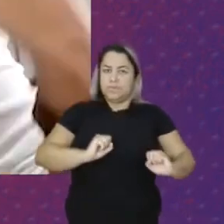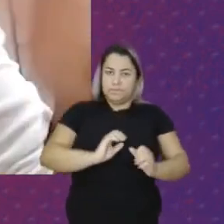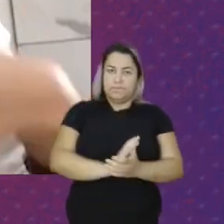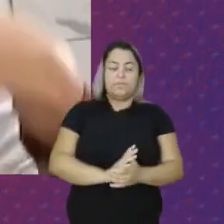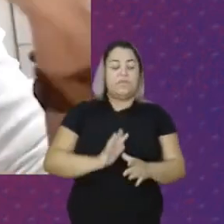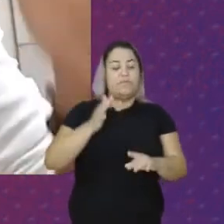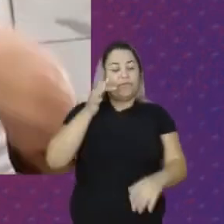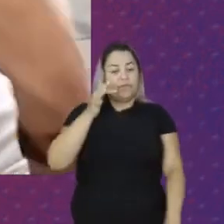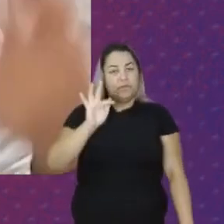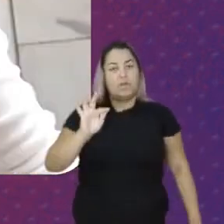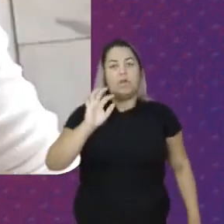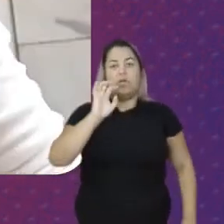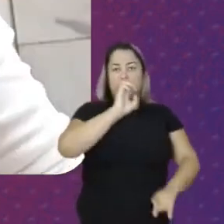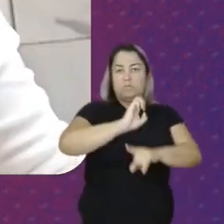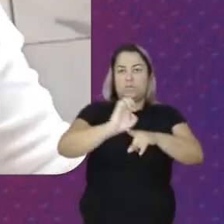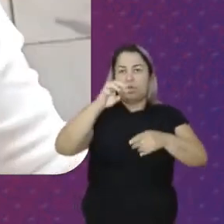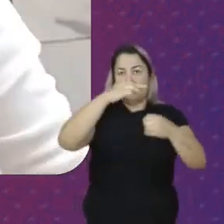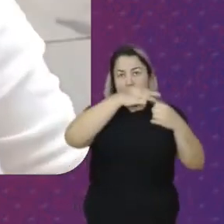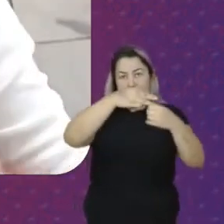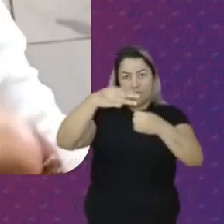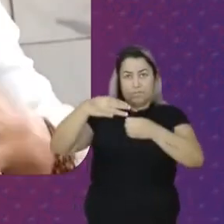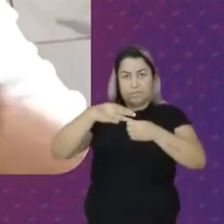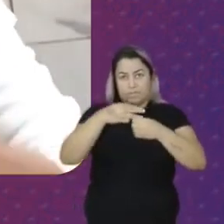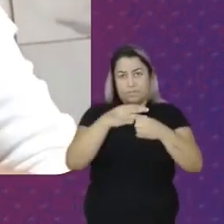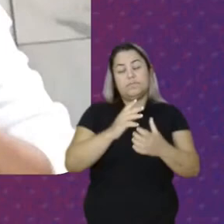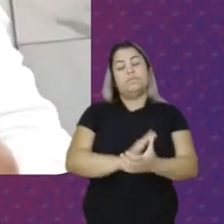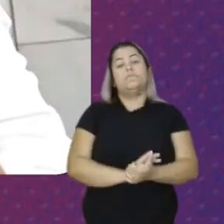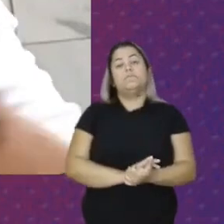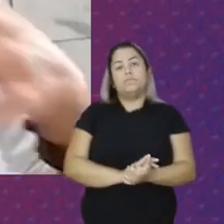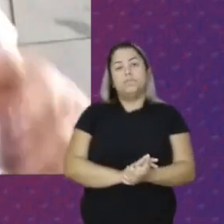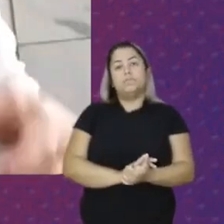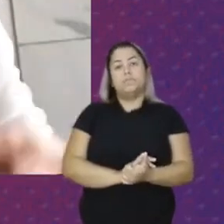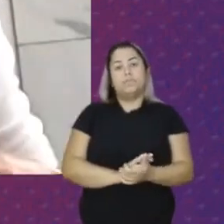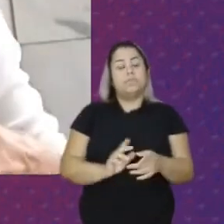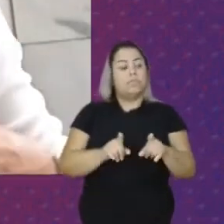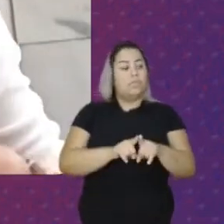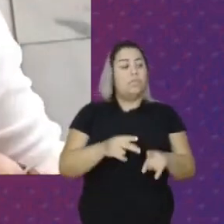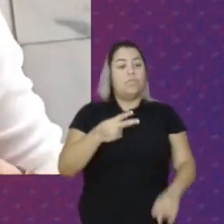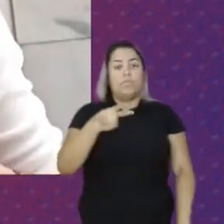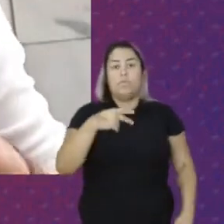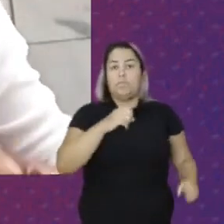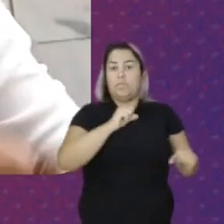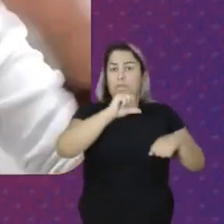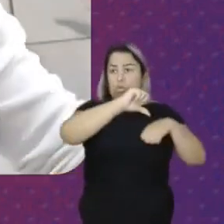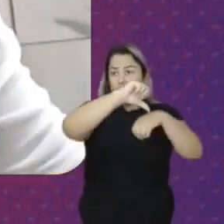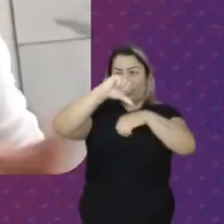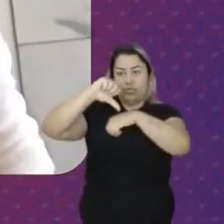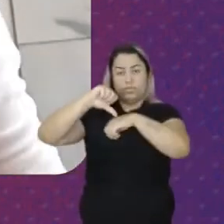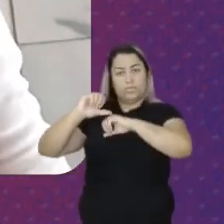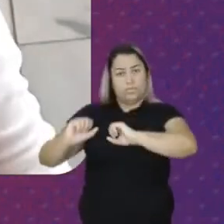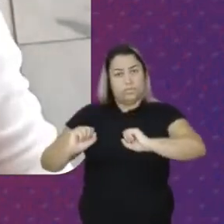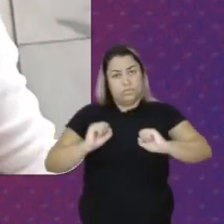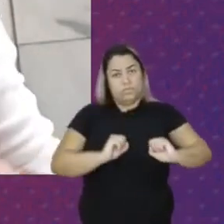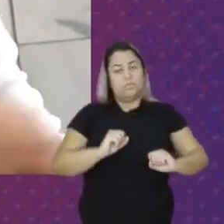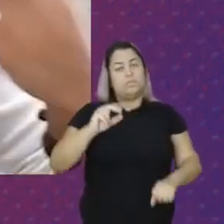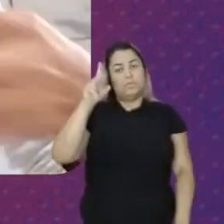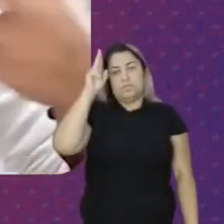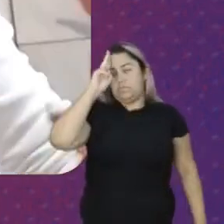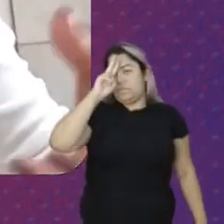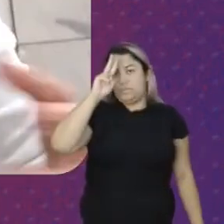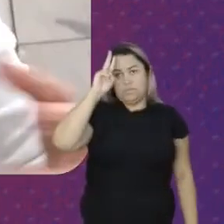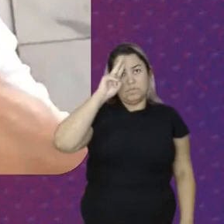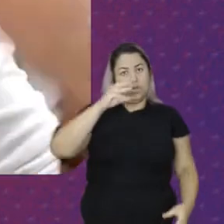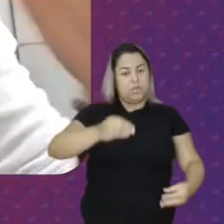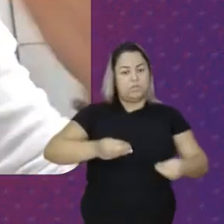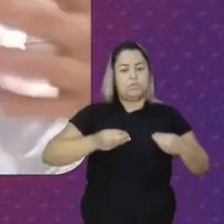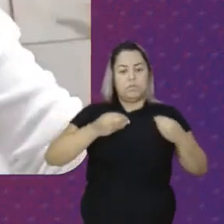né, federal, estadual, municipal. E exatamente por ocuparem esse espaço que historicamente não é